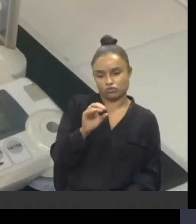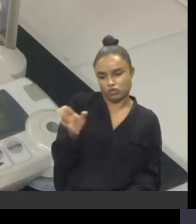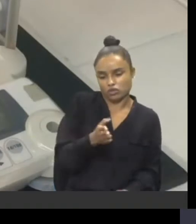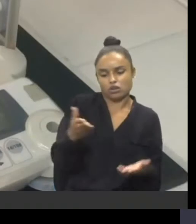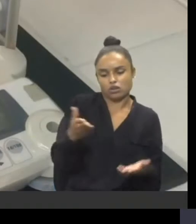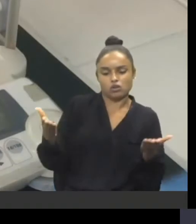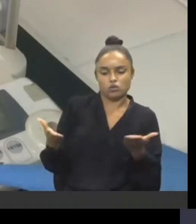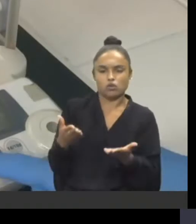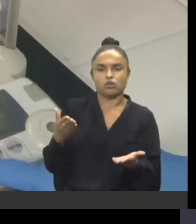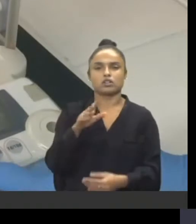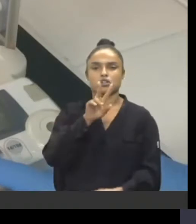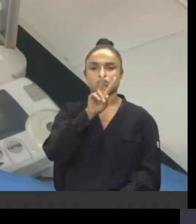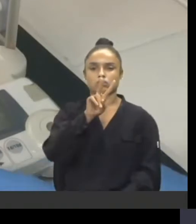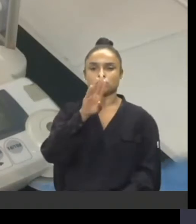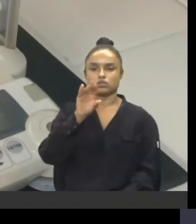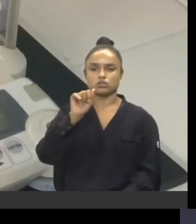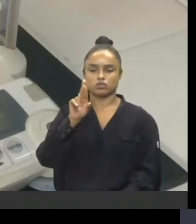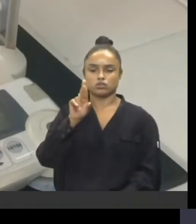2,4-dinitrofenilhidrazina.